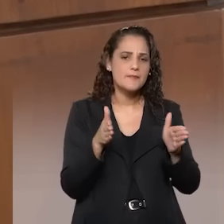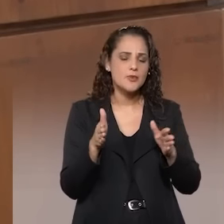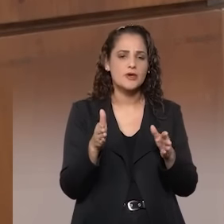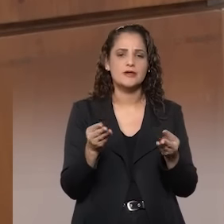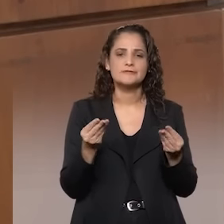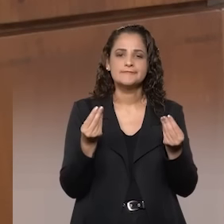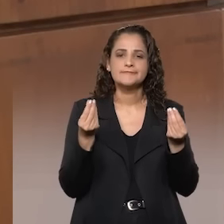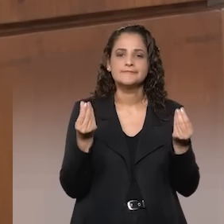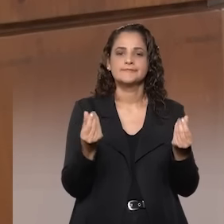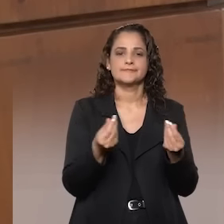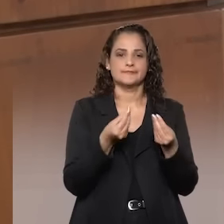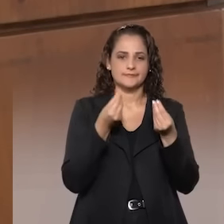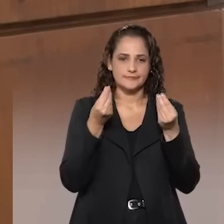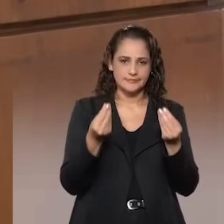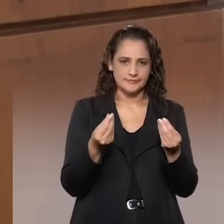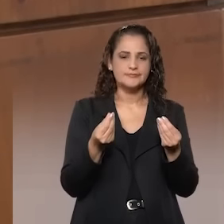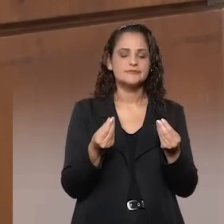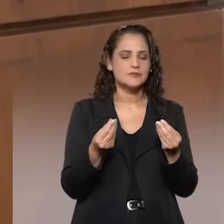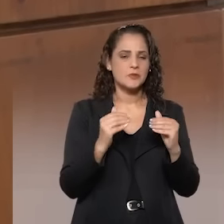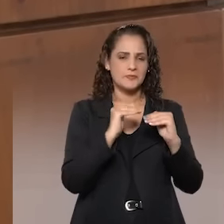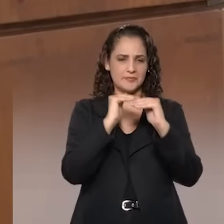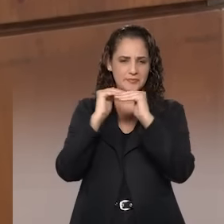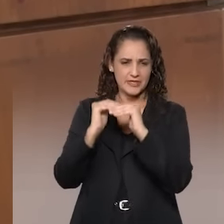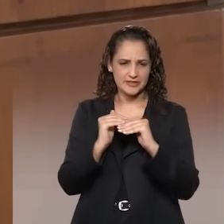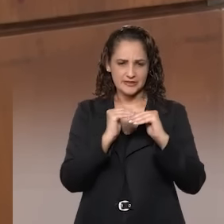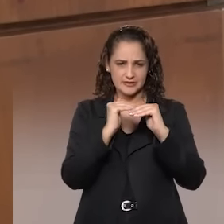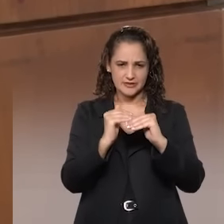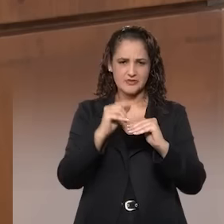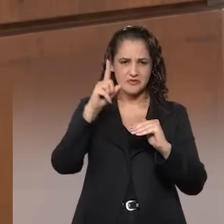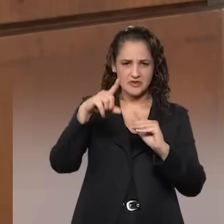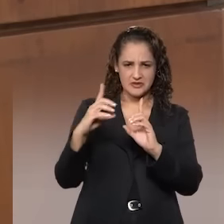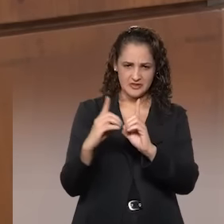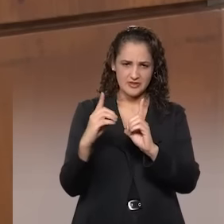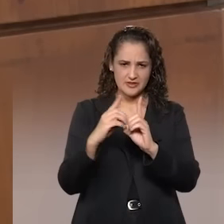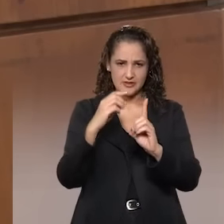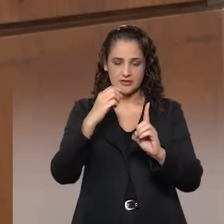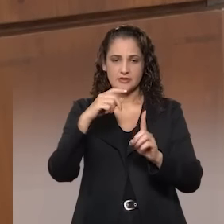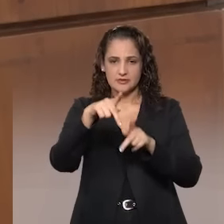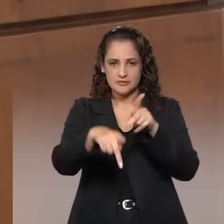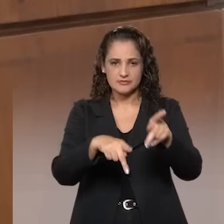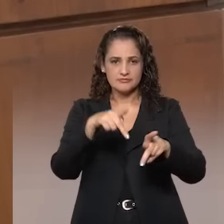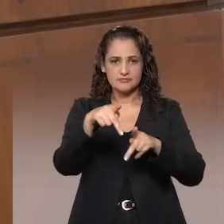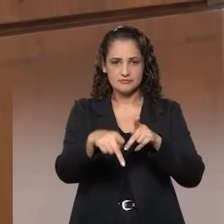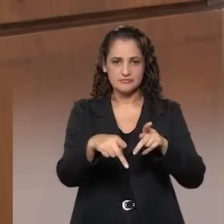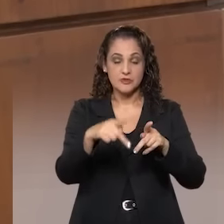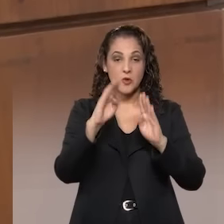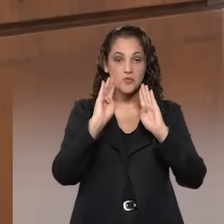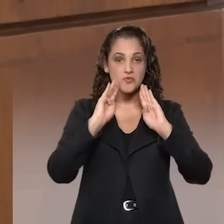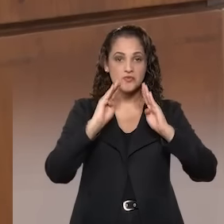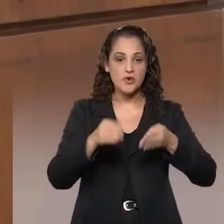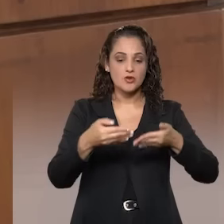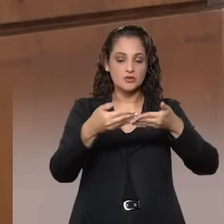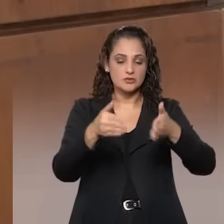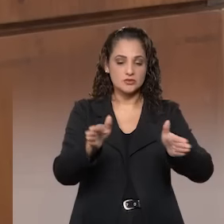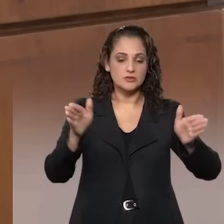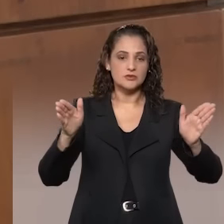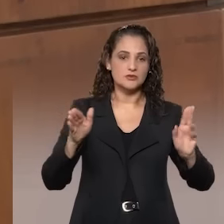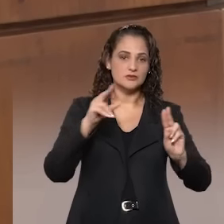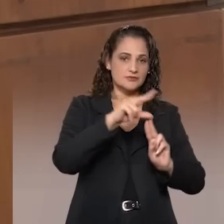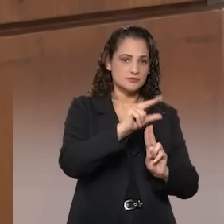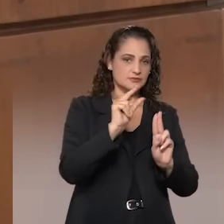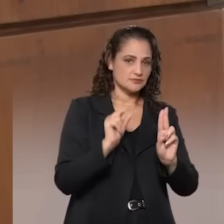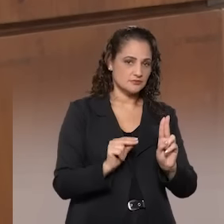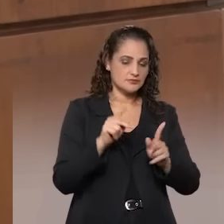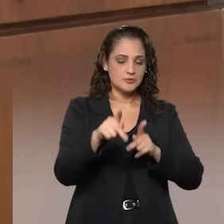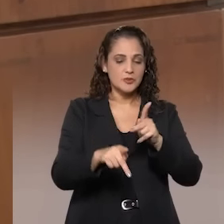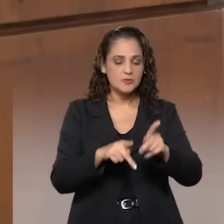eh a o o padrão não era atender a população que foi o foco da abertura da do do Bradesco